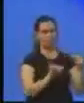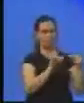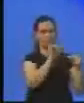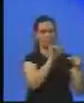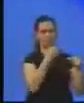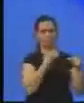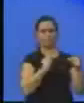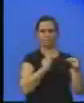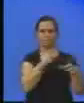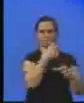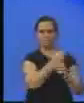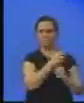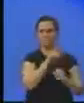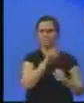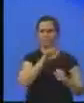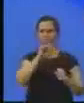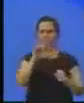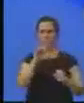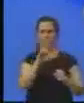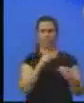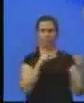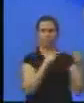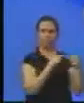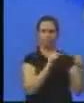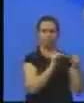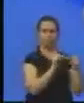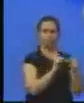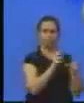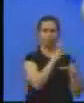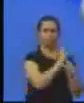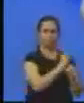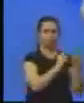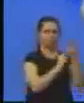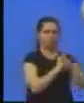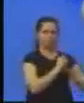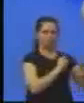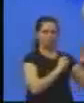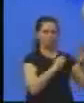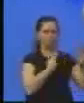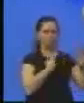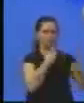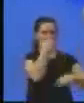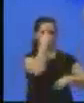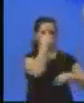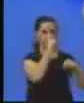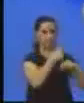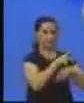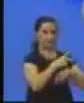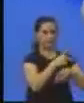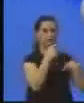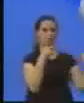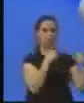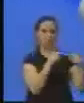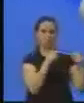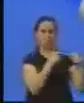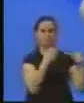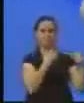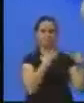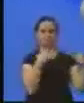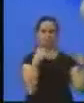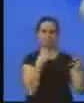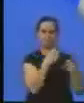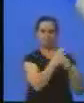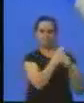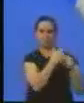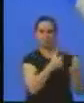na função. Então, o que nós vamos fazer é usar esta ideia para encontrar um valor aproximado. Como